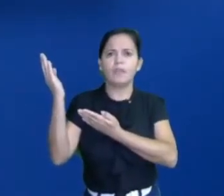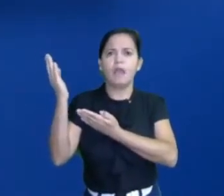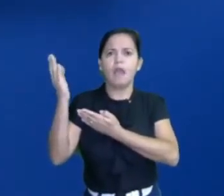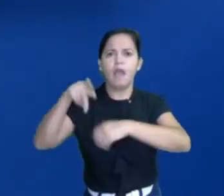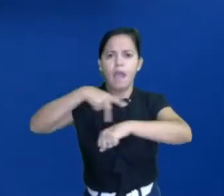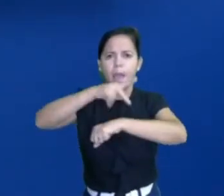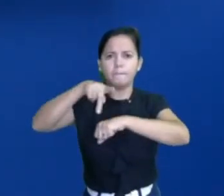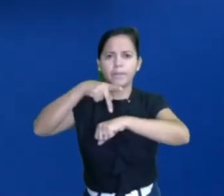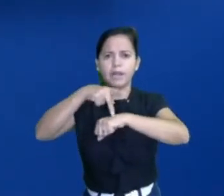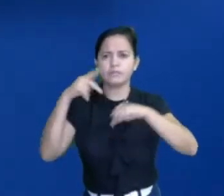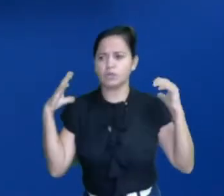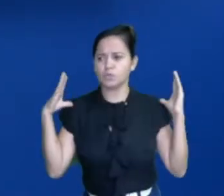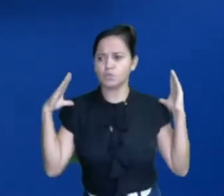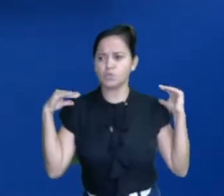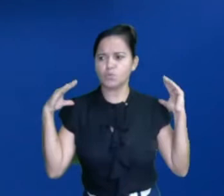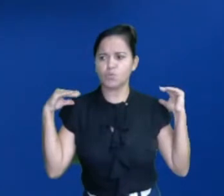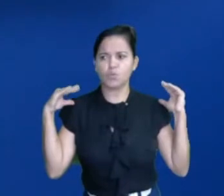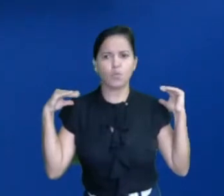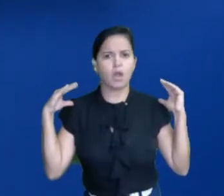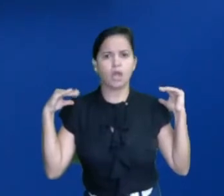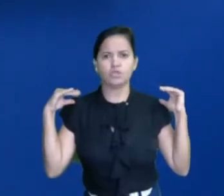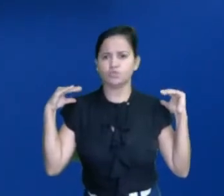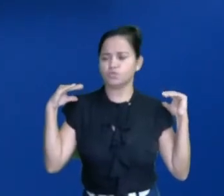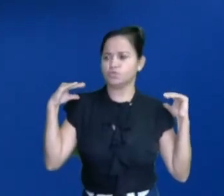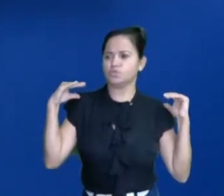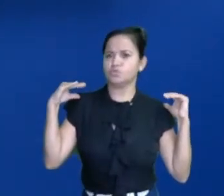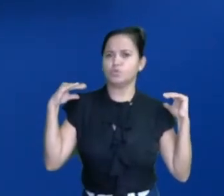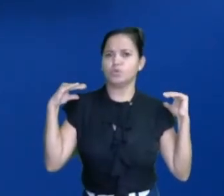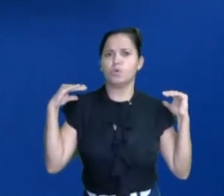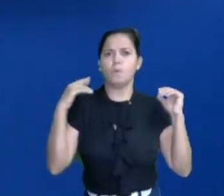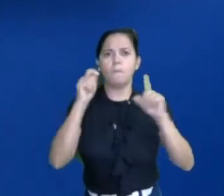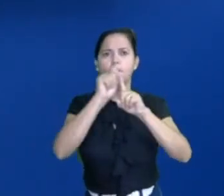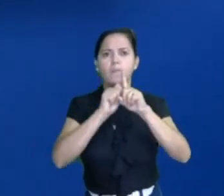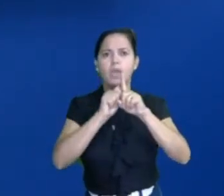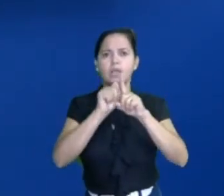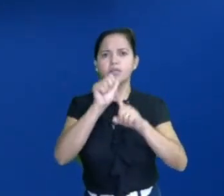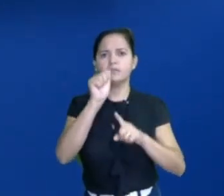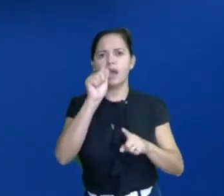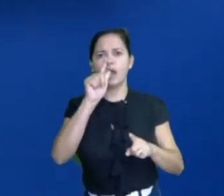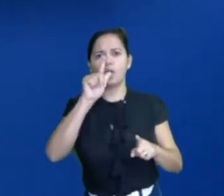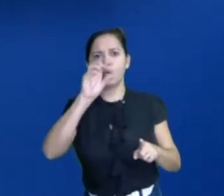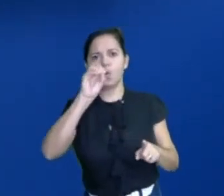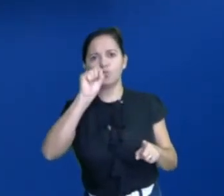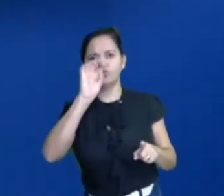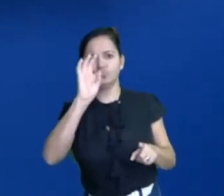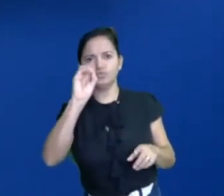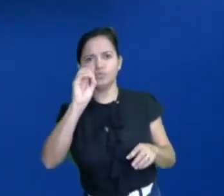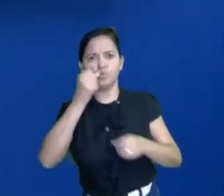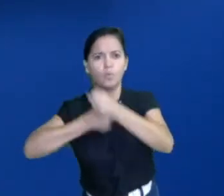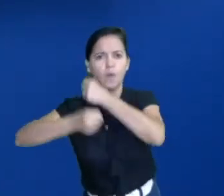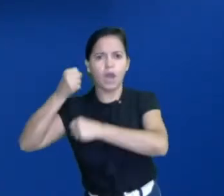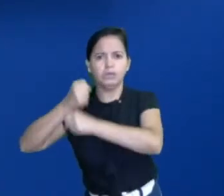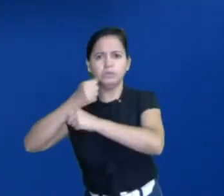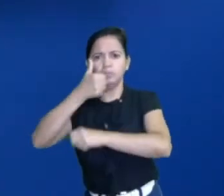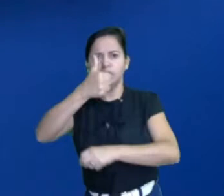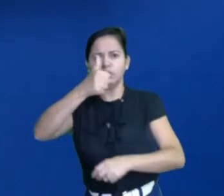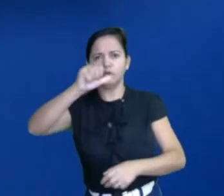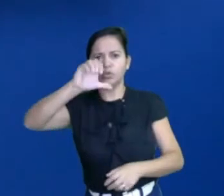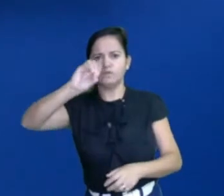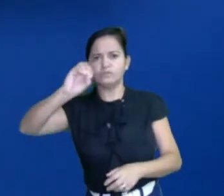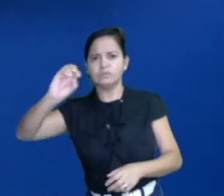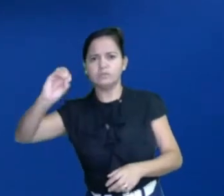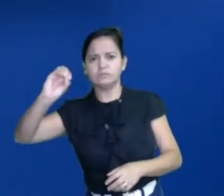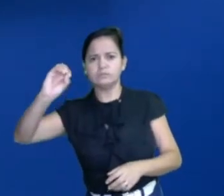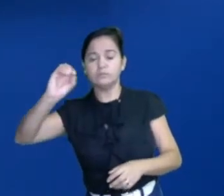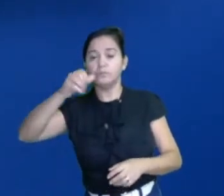Anjo? Que foi inaugurada em agosto de 1905. Essa escultura do anjo, lá na Praça do